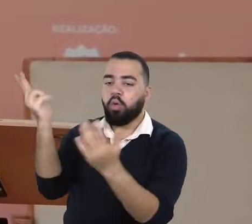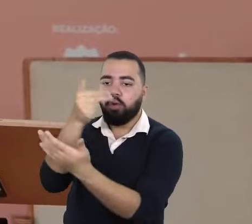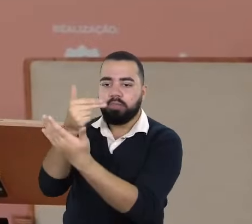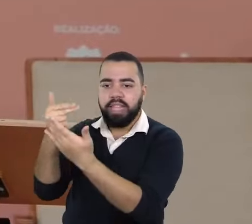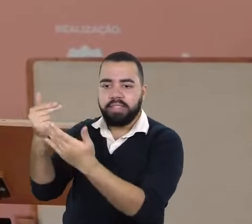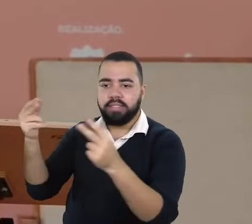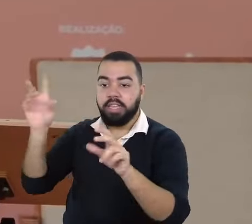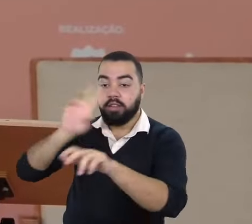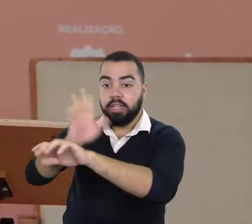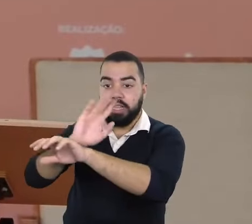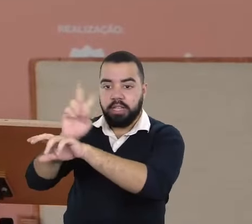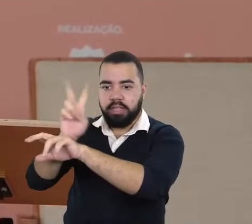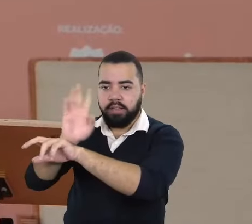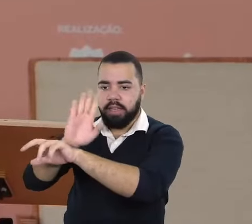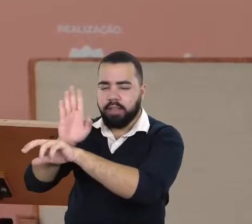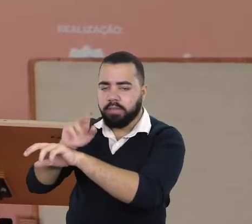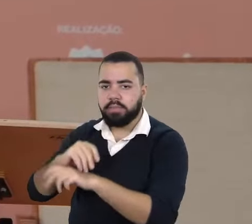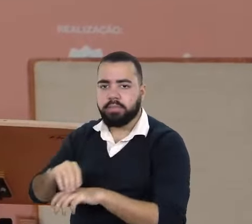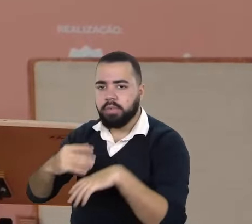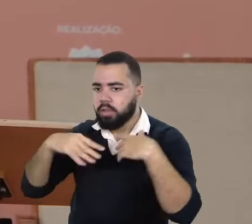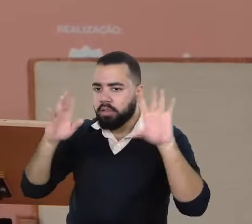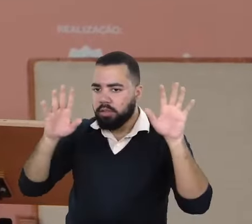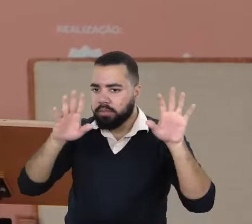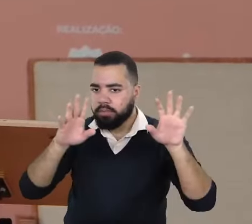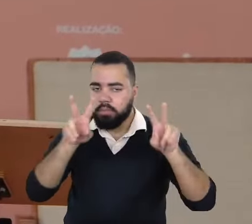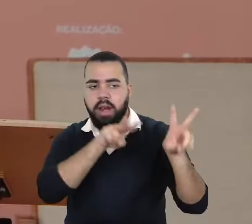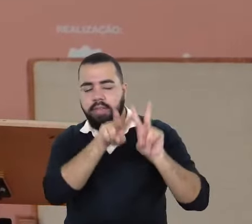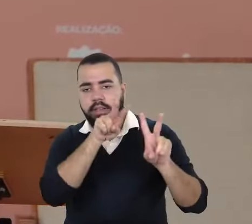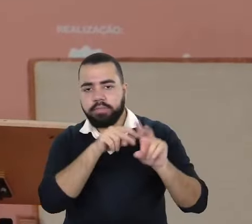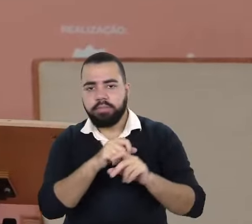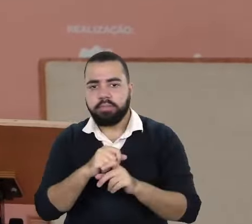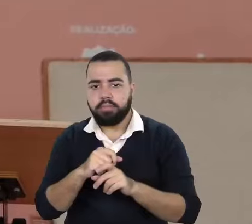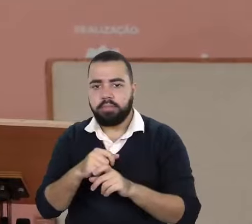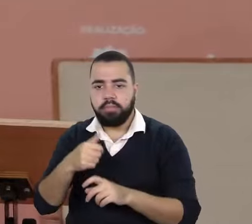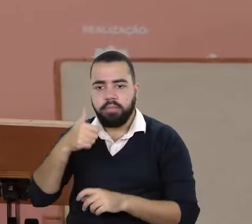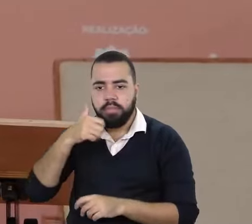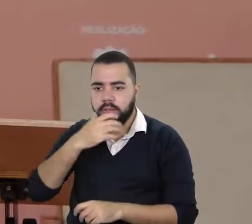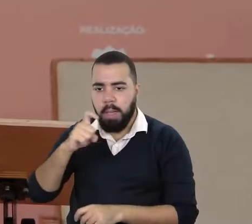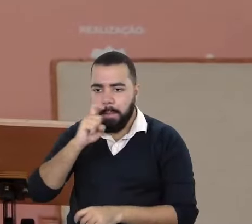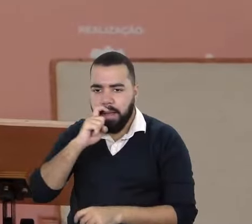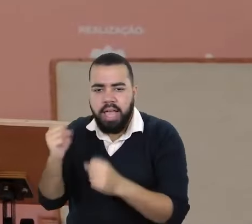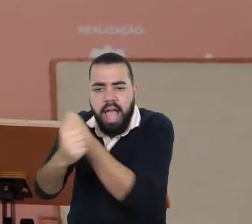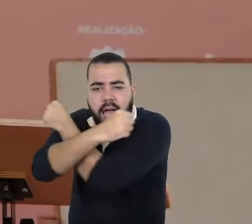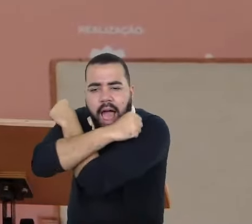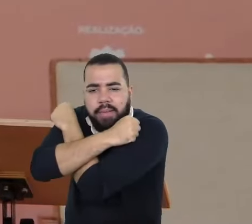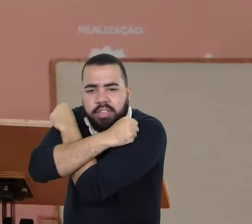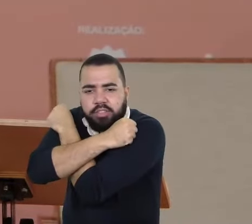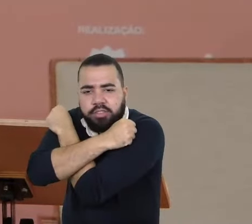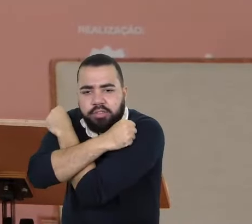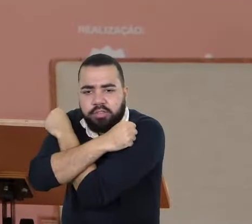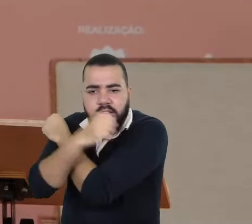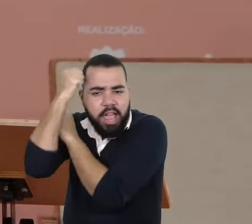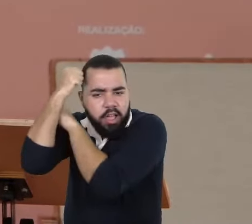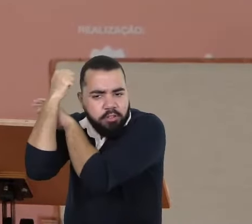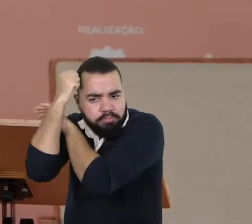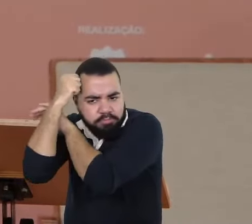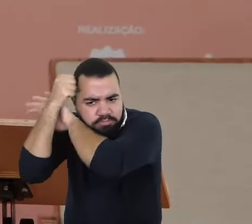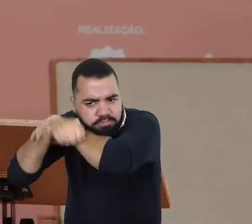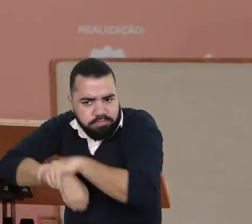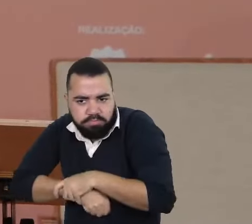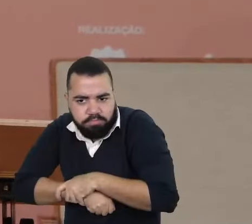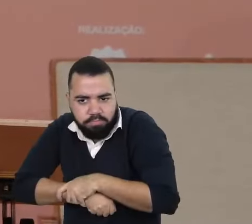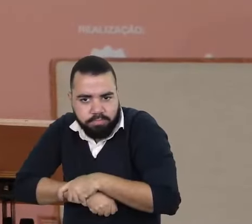um que ele viu pela frente, que ele achou, colocou lá só para ter algum estímulo visual. Ele deitou comigo, me abraçou, segurou meus dois braços, abaixou para eu não parar de socar